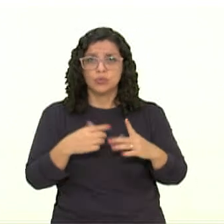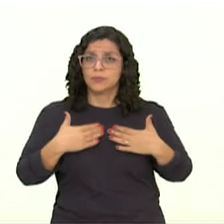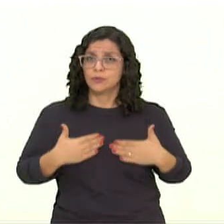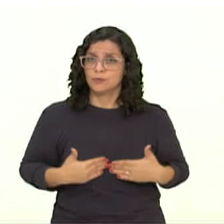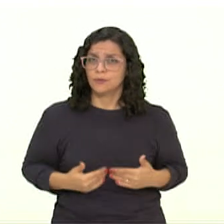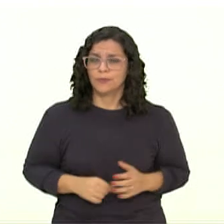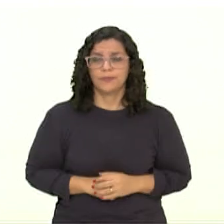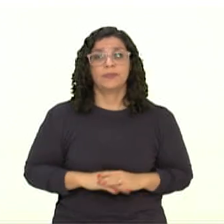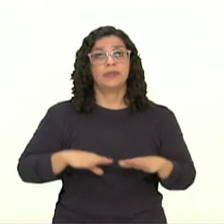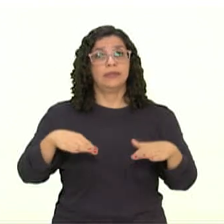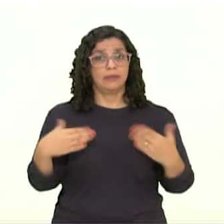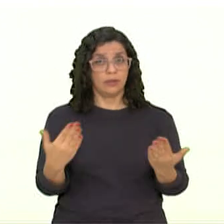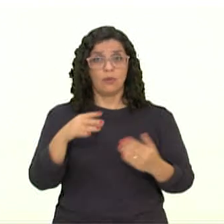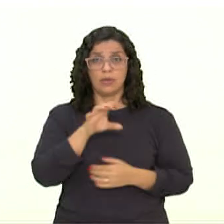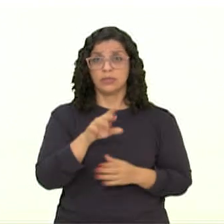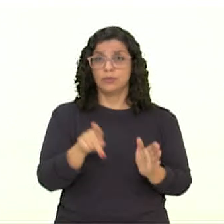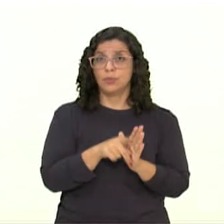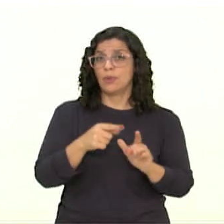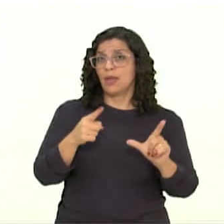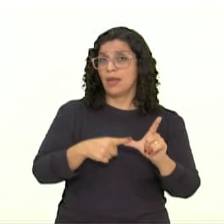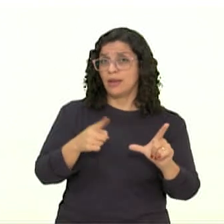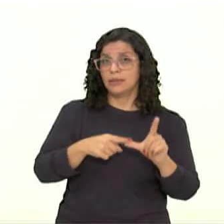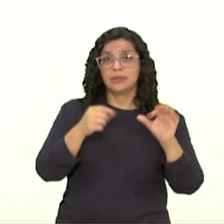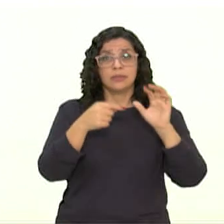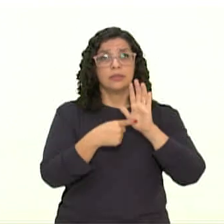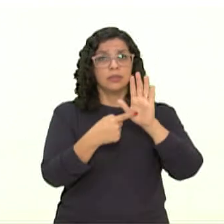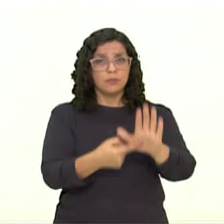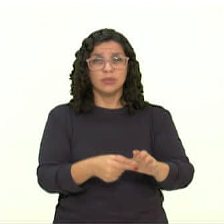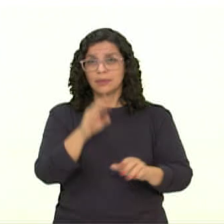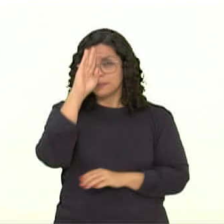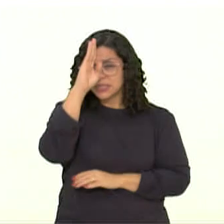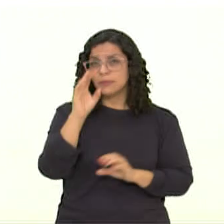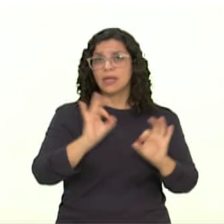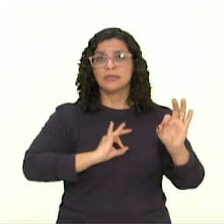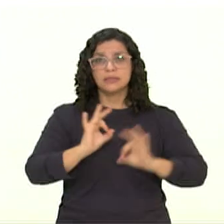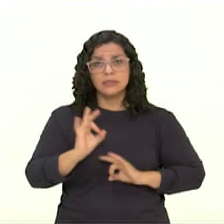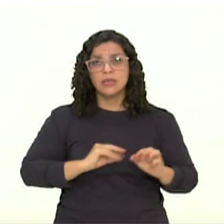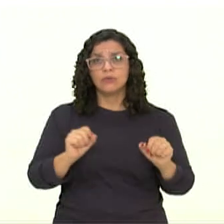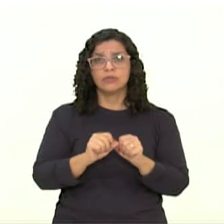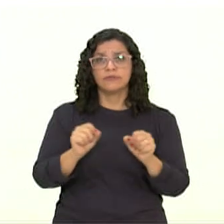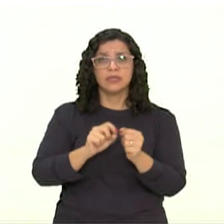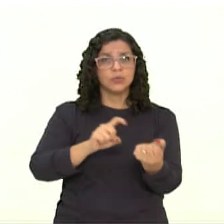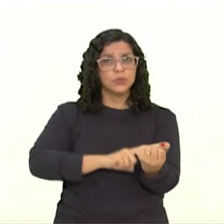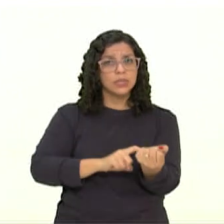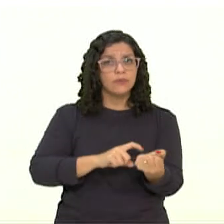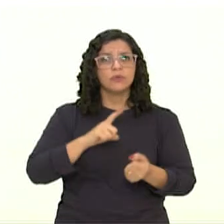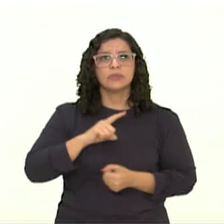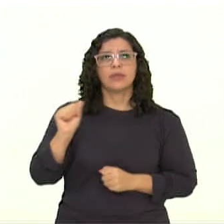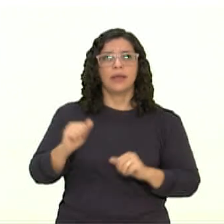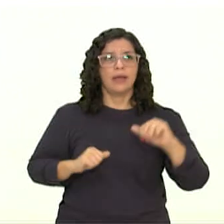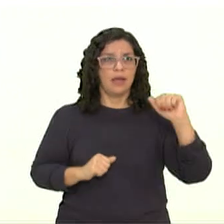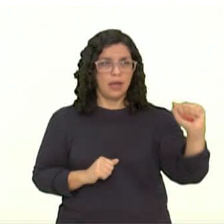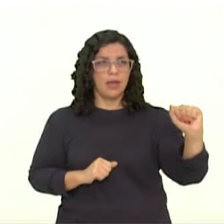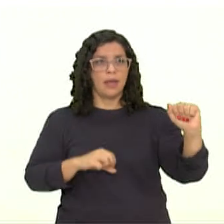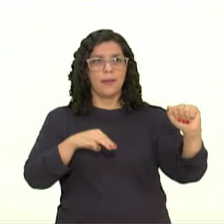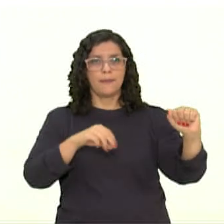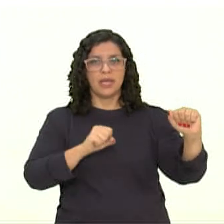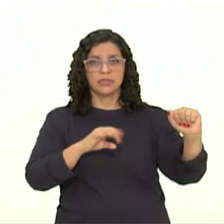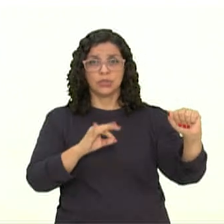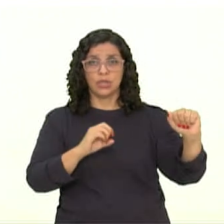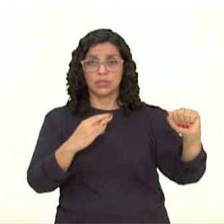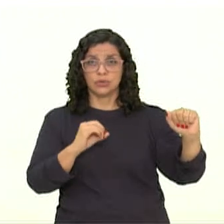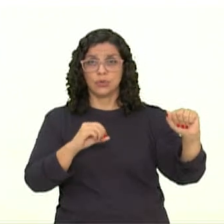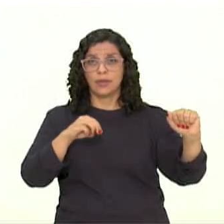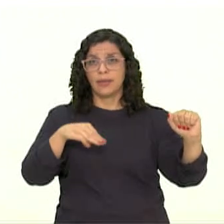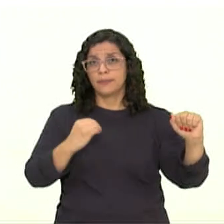organismo. Dessa forma, a alternativa que apresenta as principais células que compõem o tecido nervoso é: letra A,